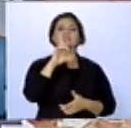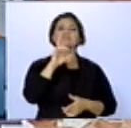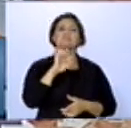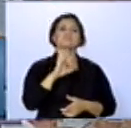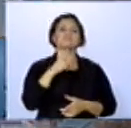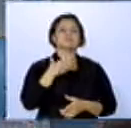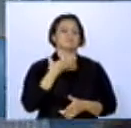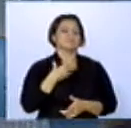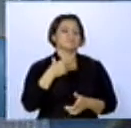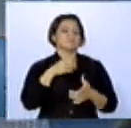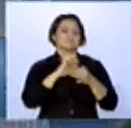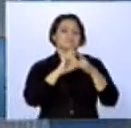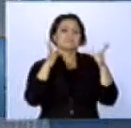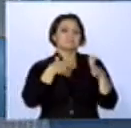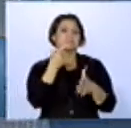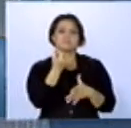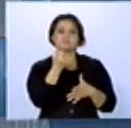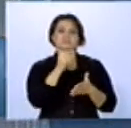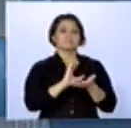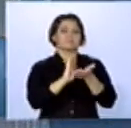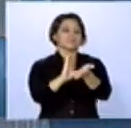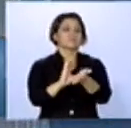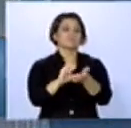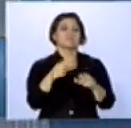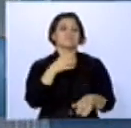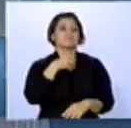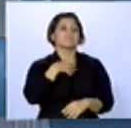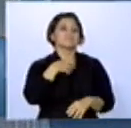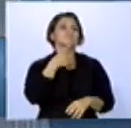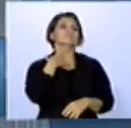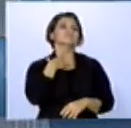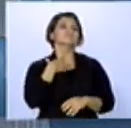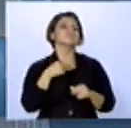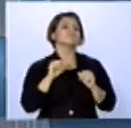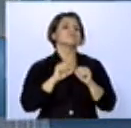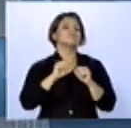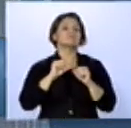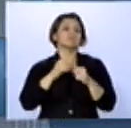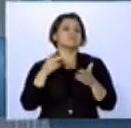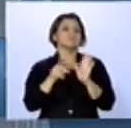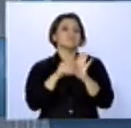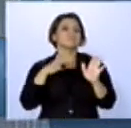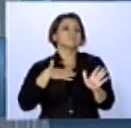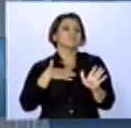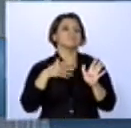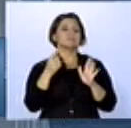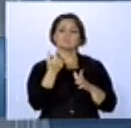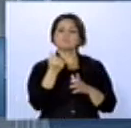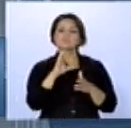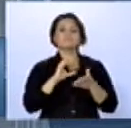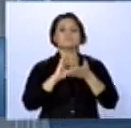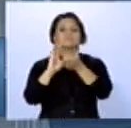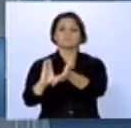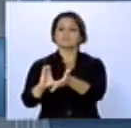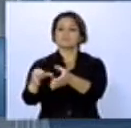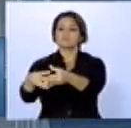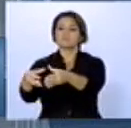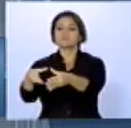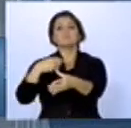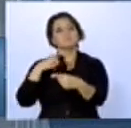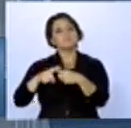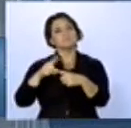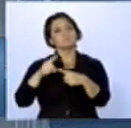os seus recursos financeiro Ele está na verdade tentando expressar as suas preferências políticas e se ele tem